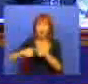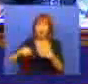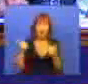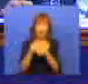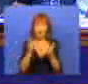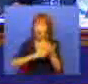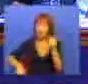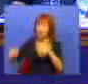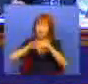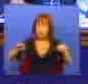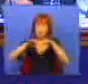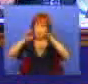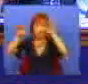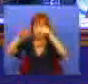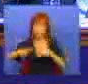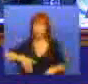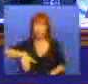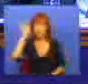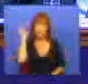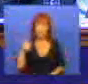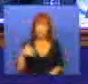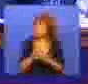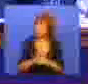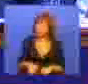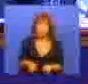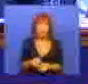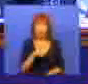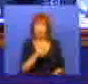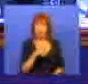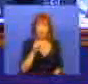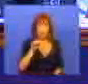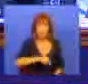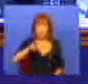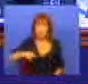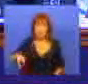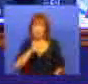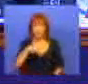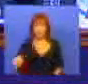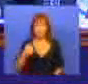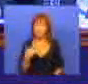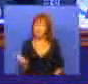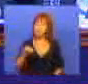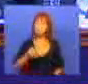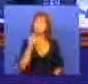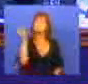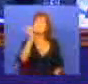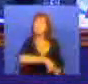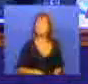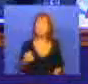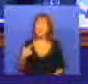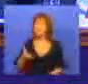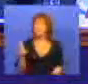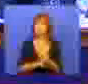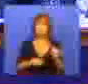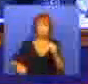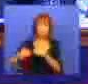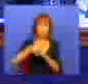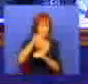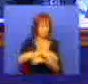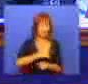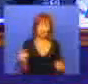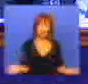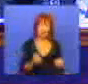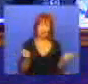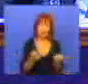arrendamento de todos os escalões etários é apenas de 38 milhões de euros. Mais uma vez, a realidade sobrepõe-se à